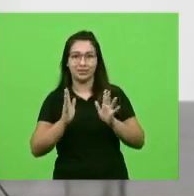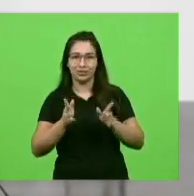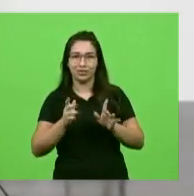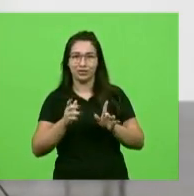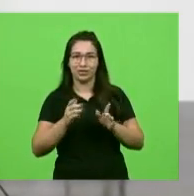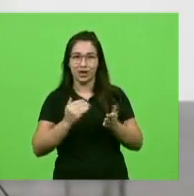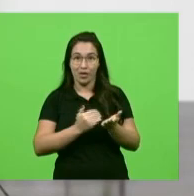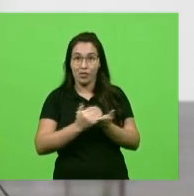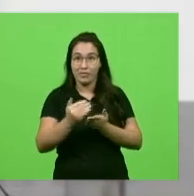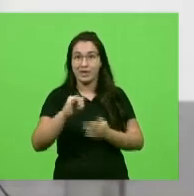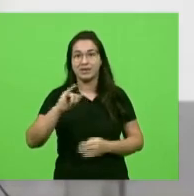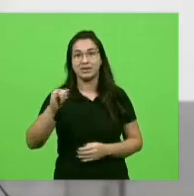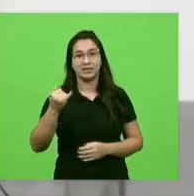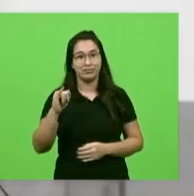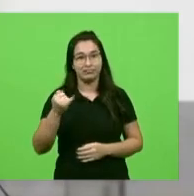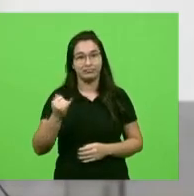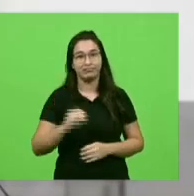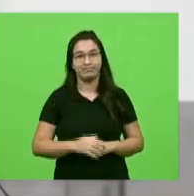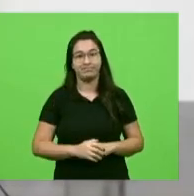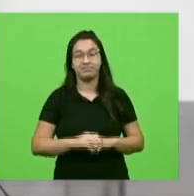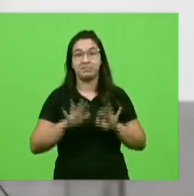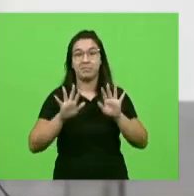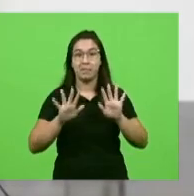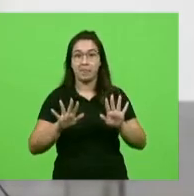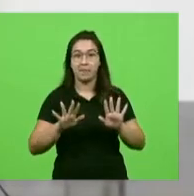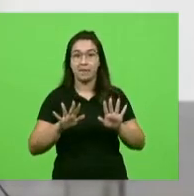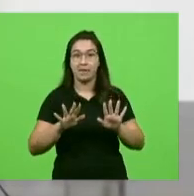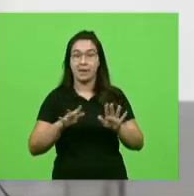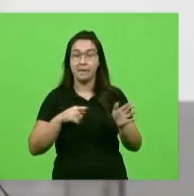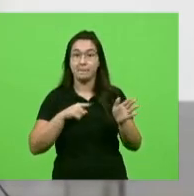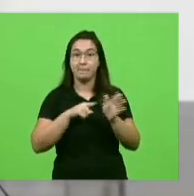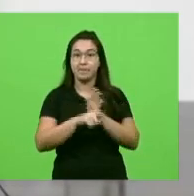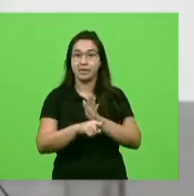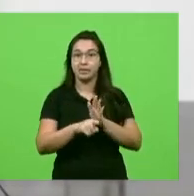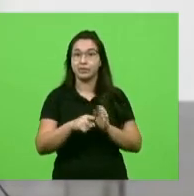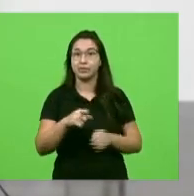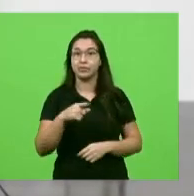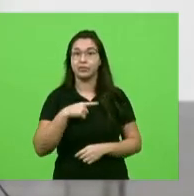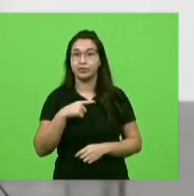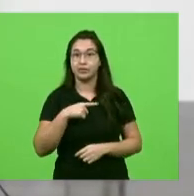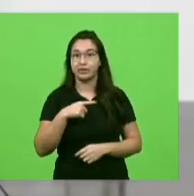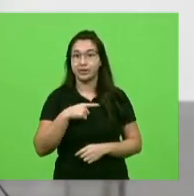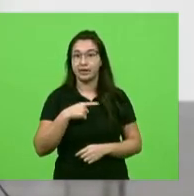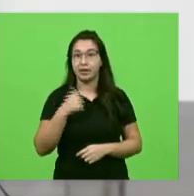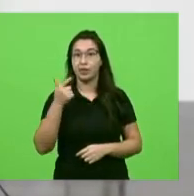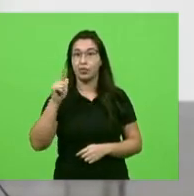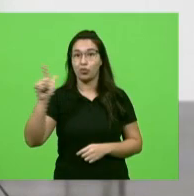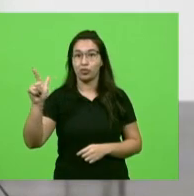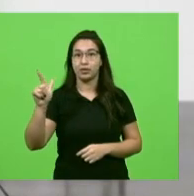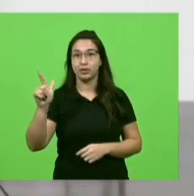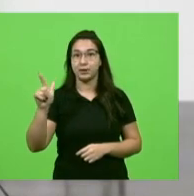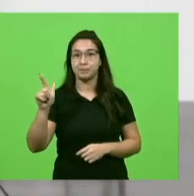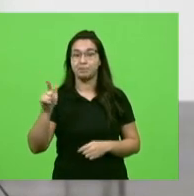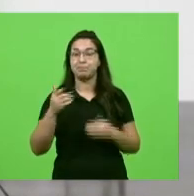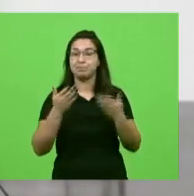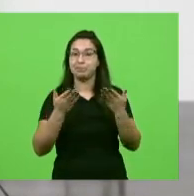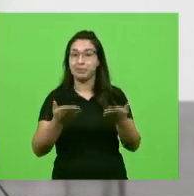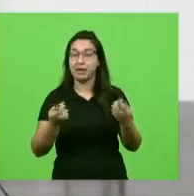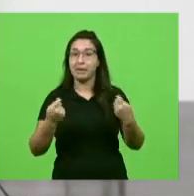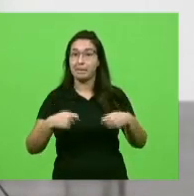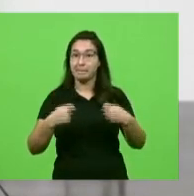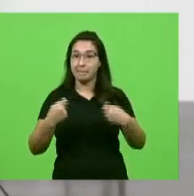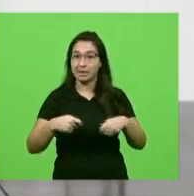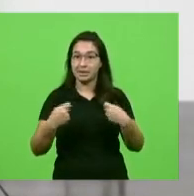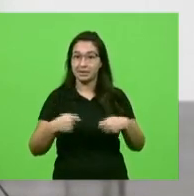invocar a cláusula processual, ouvidou-se de outra, elementar, A nulidade deveria ter sido arguída na